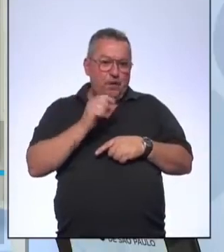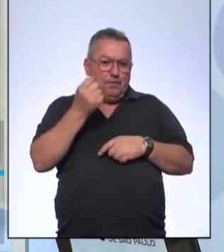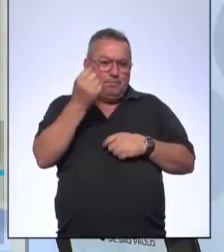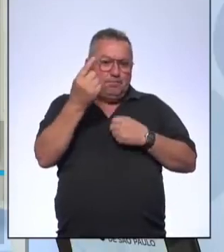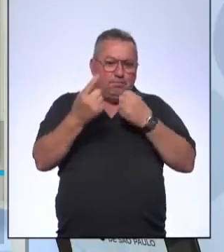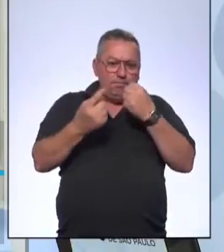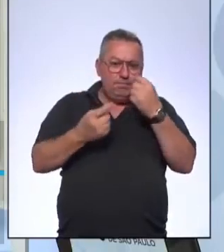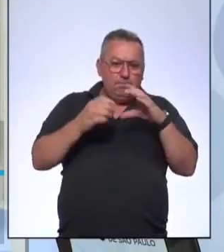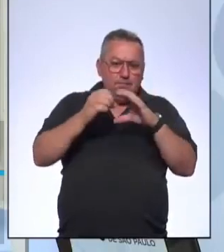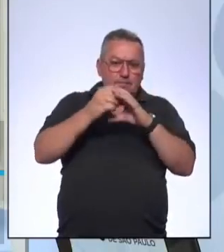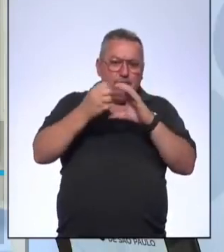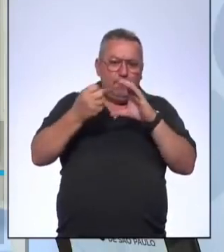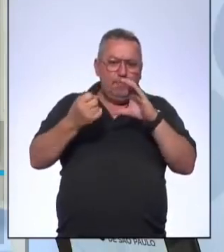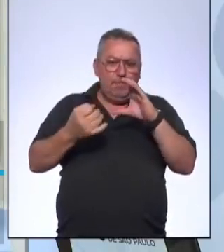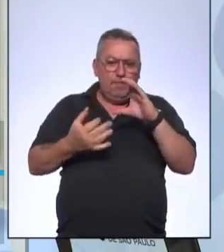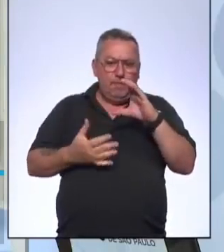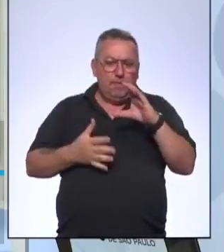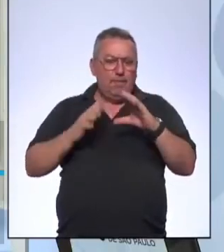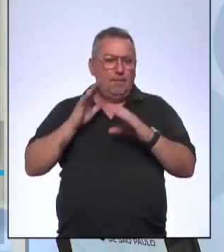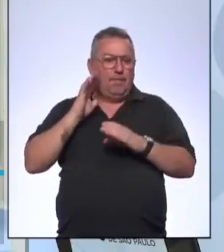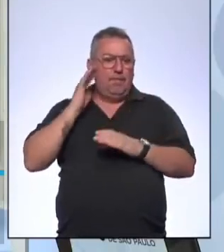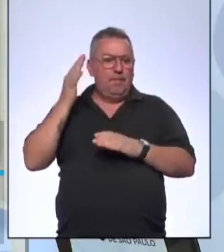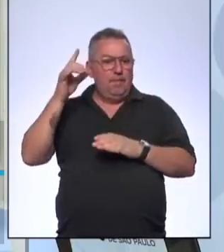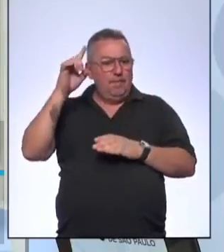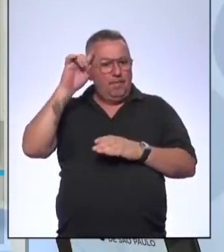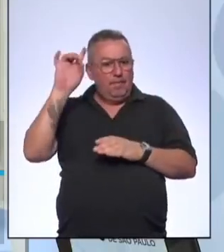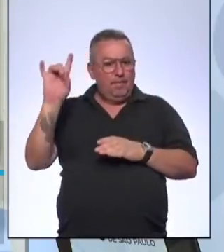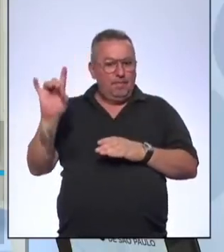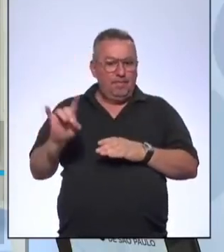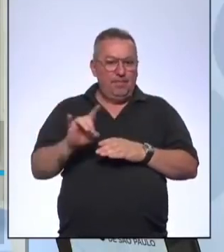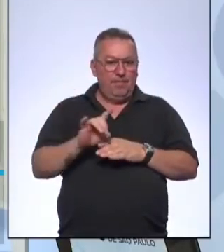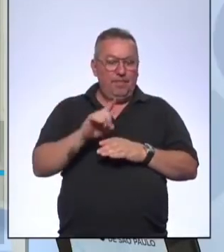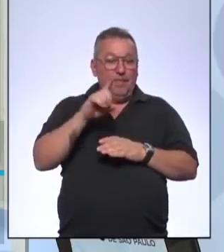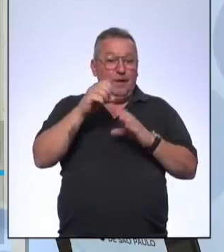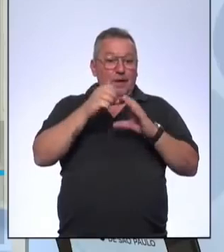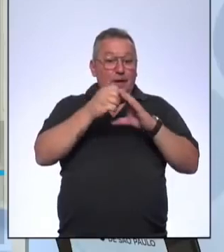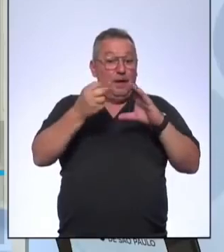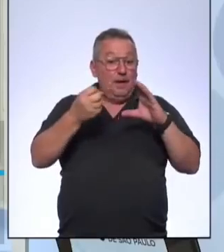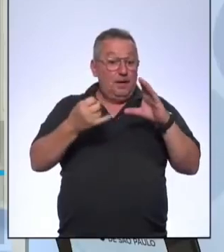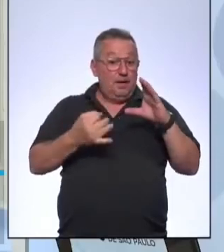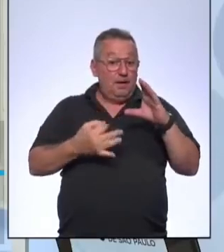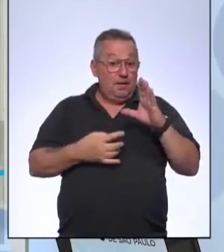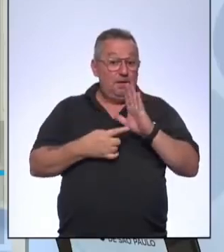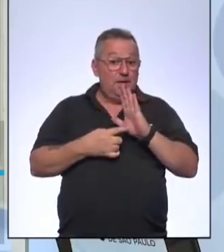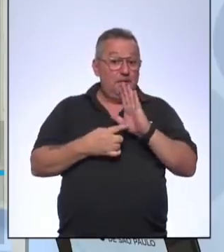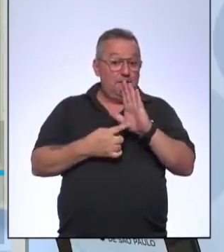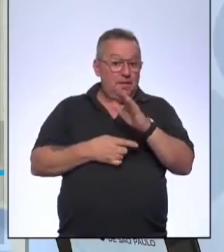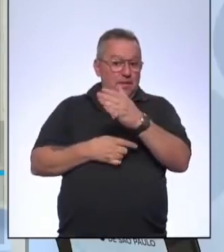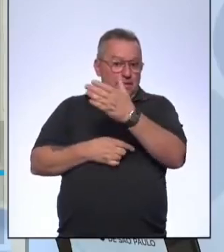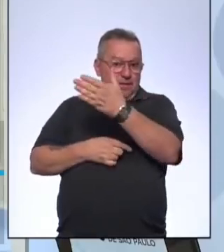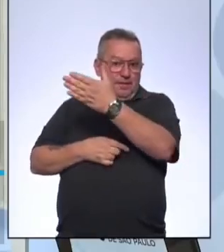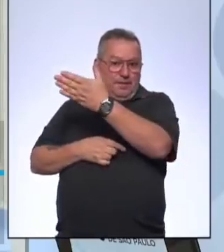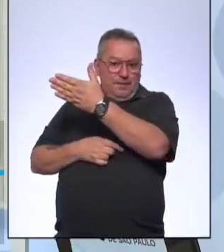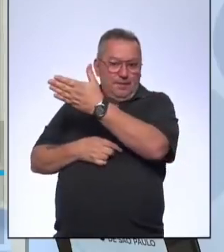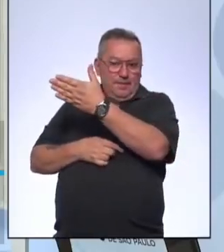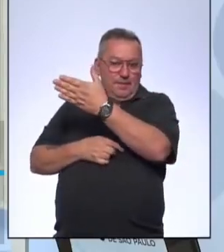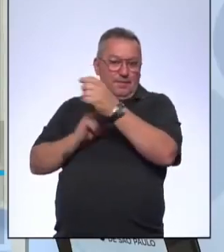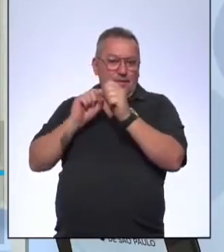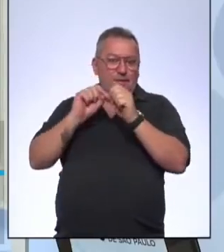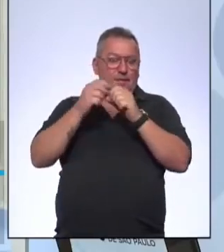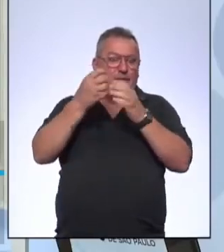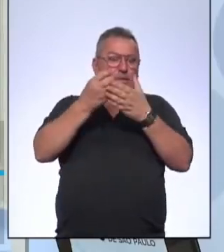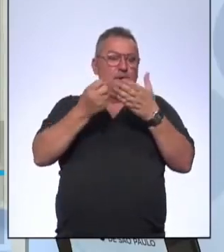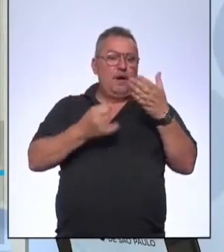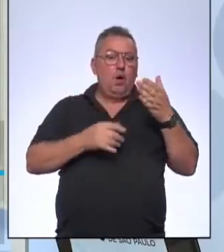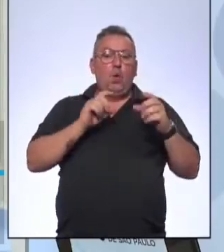algumas características que acontecem no dia a dia. Essas características, Ale, que vai aparecer para eles, é de uma definição